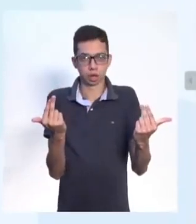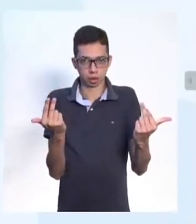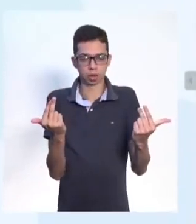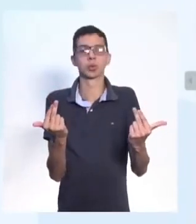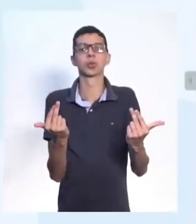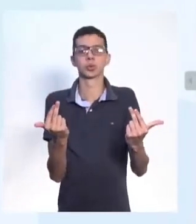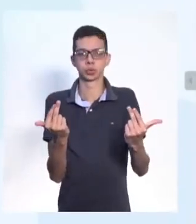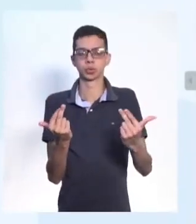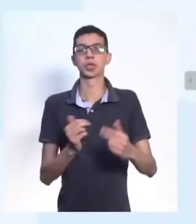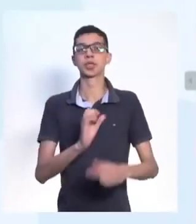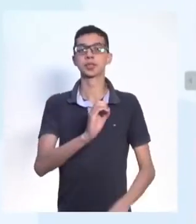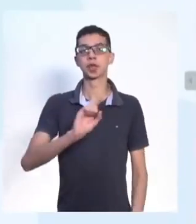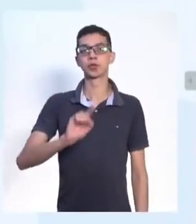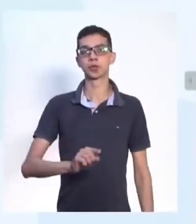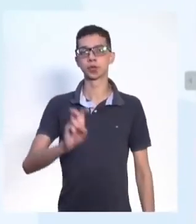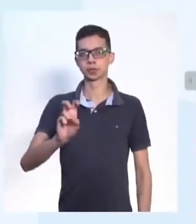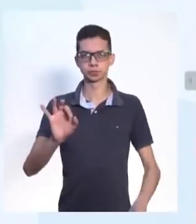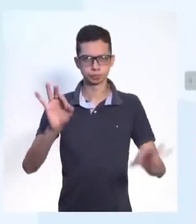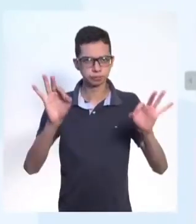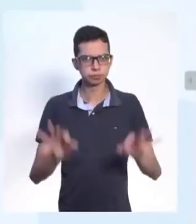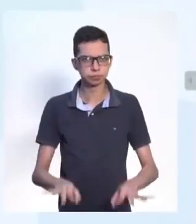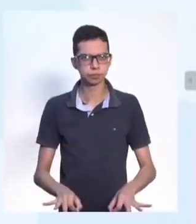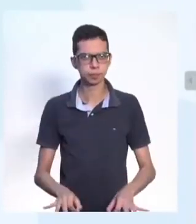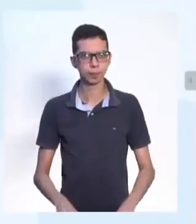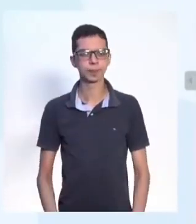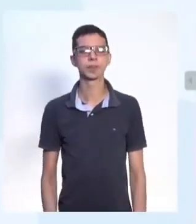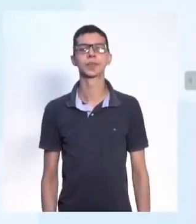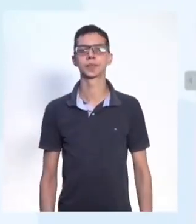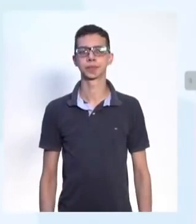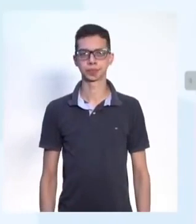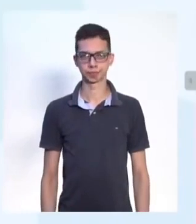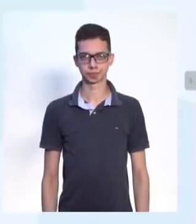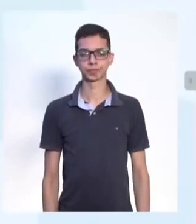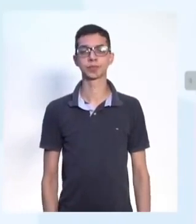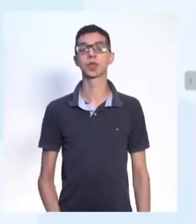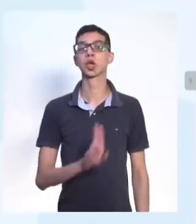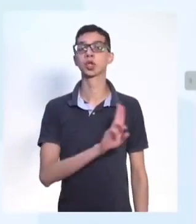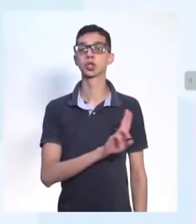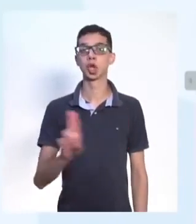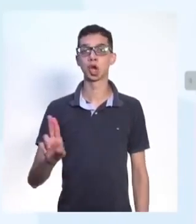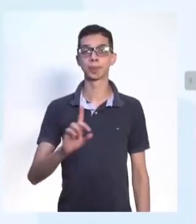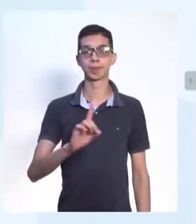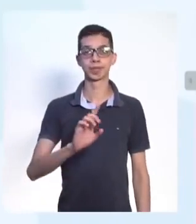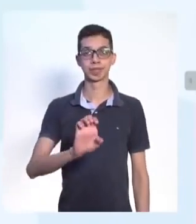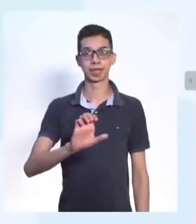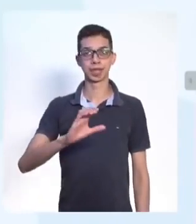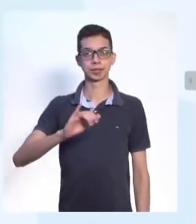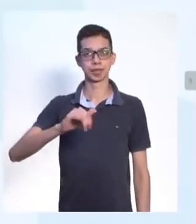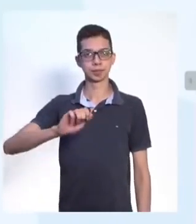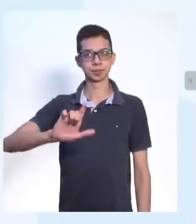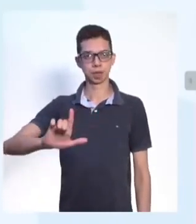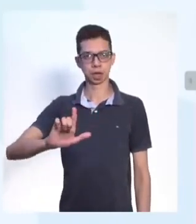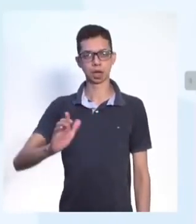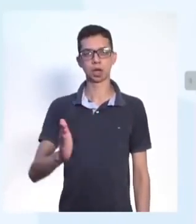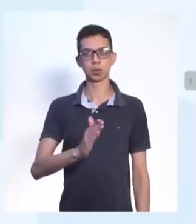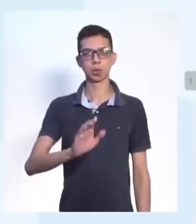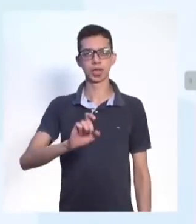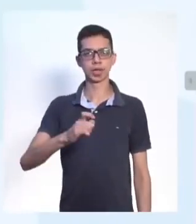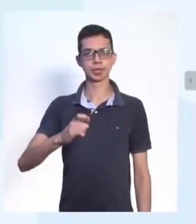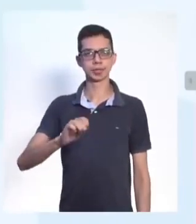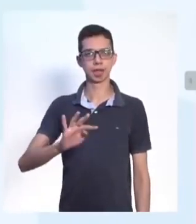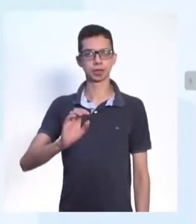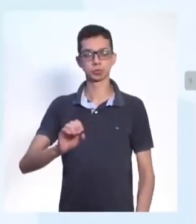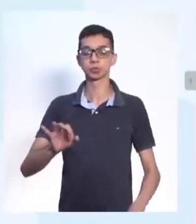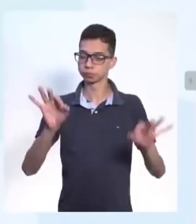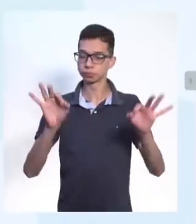que 0,5, certo? Decimal exato? Isso, decimal exato. Aí Legal. eu não tenho, é um finito, né? Ele Sim. termina,